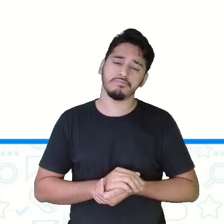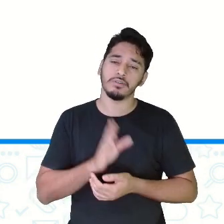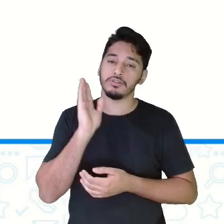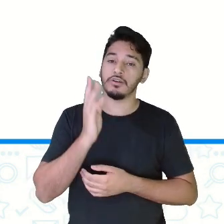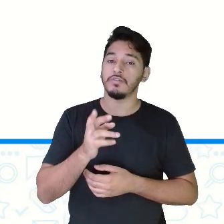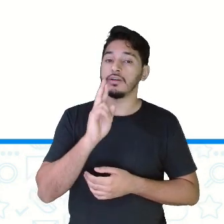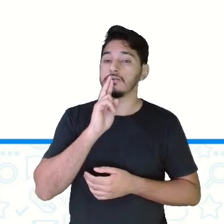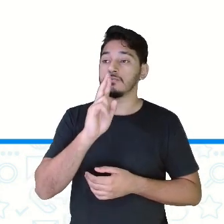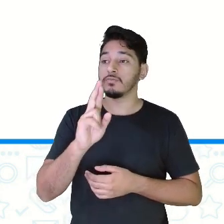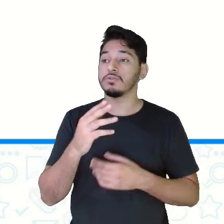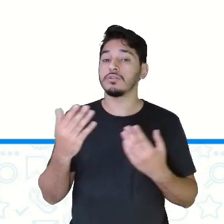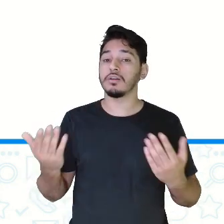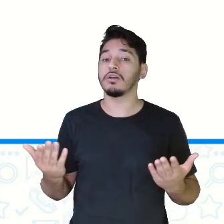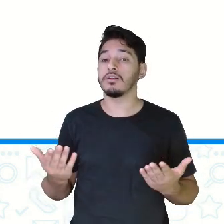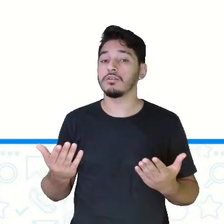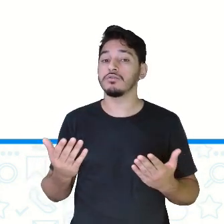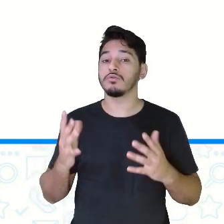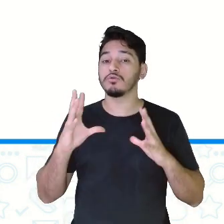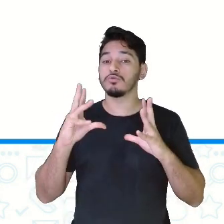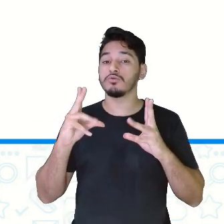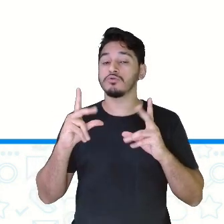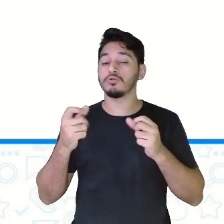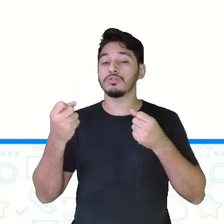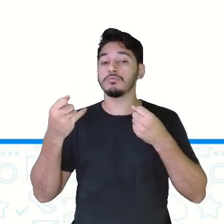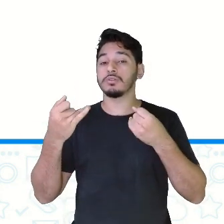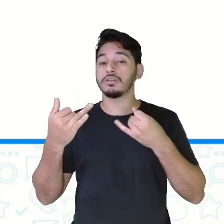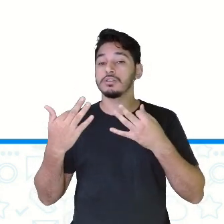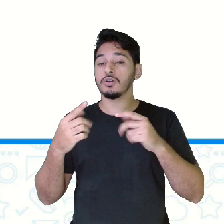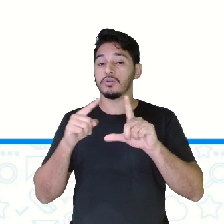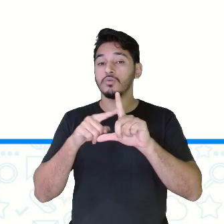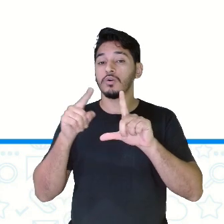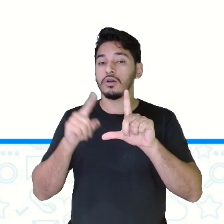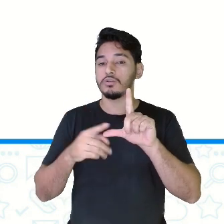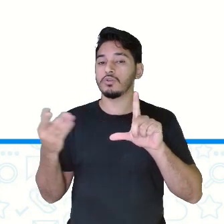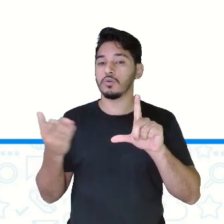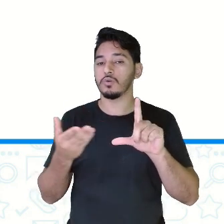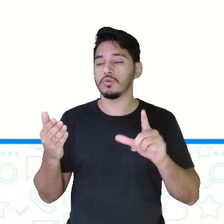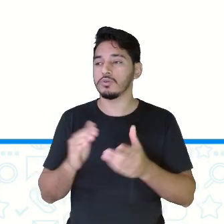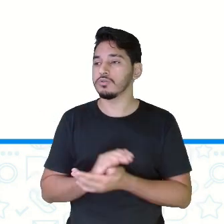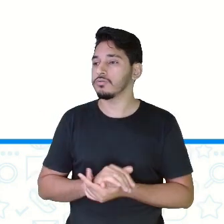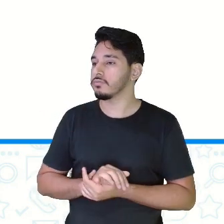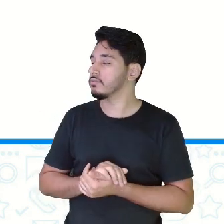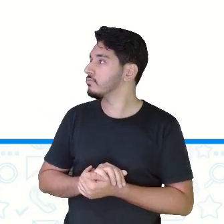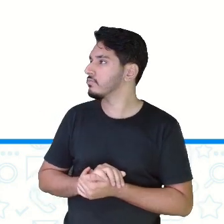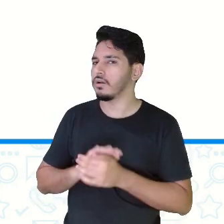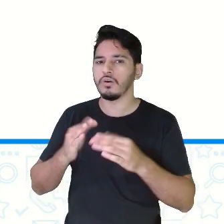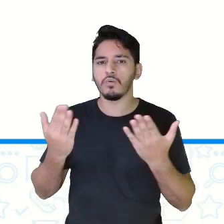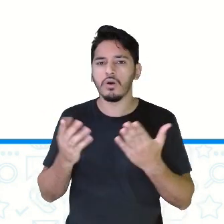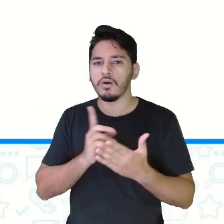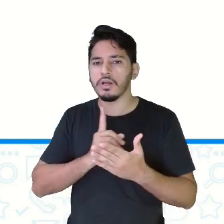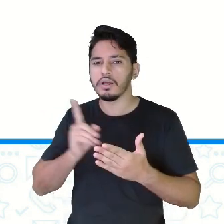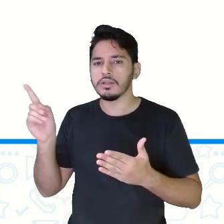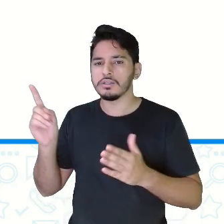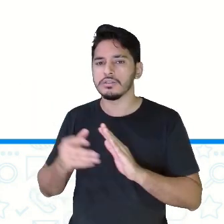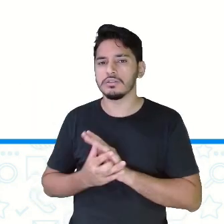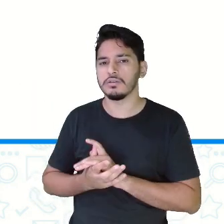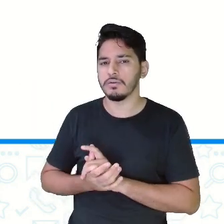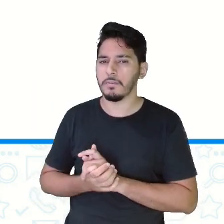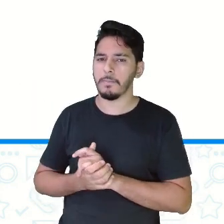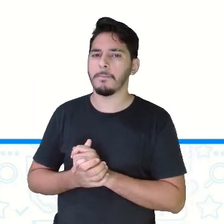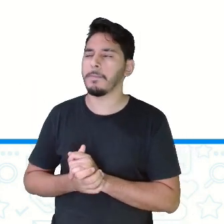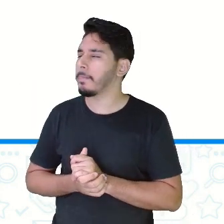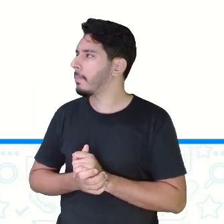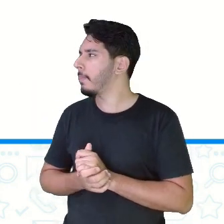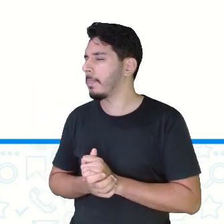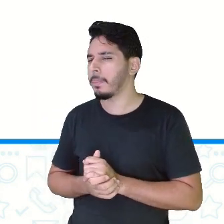me dizendo aí, a partir de todas as definições de ângulo que eu já dei hoje. Que ângulo é esse? É um ângulo